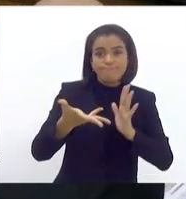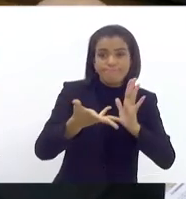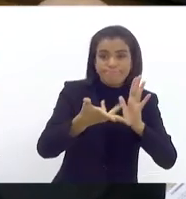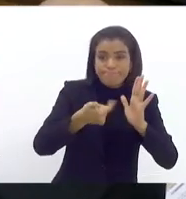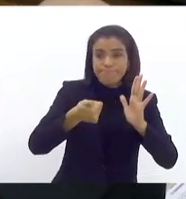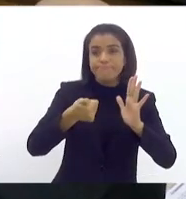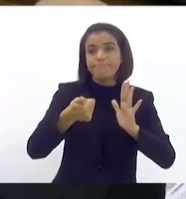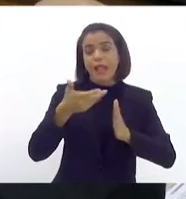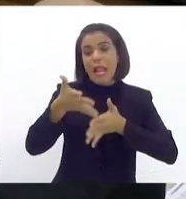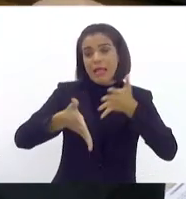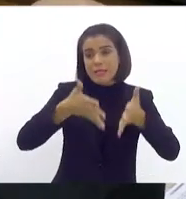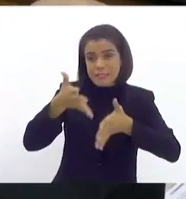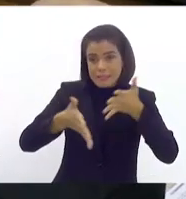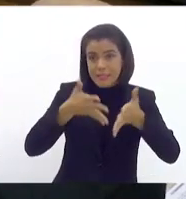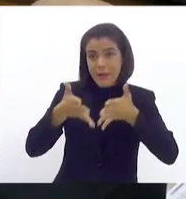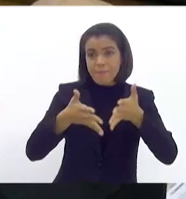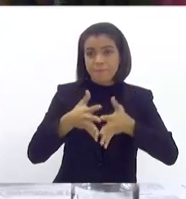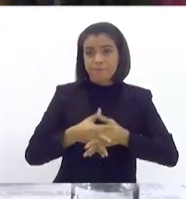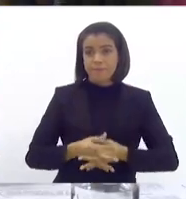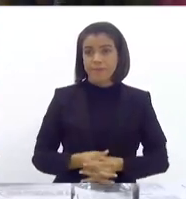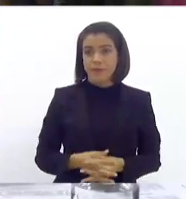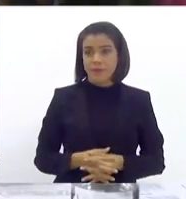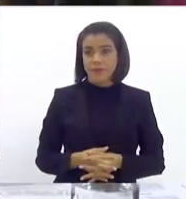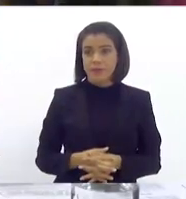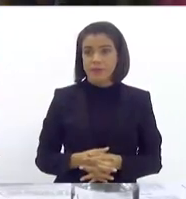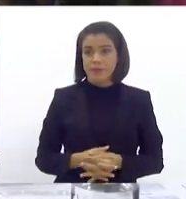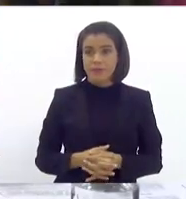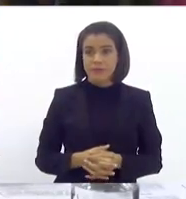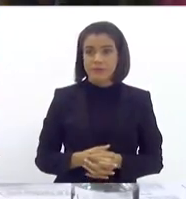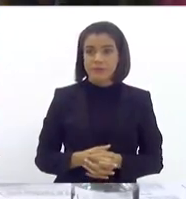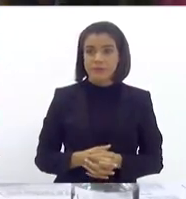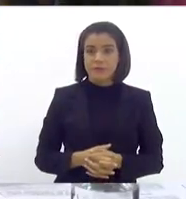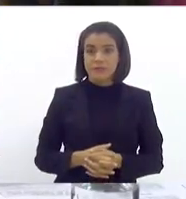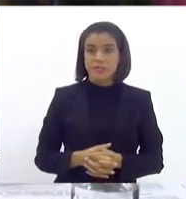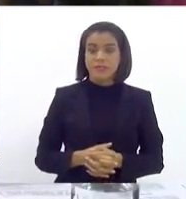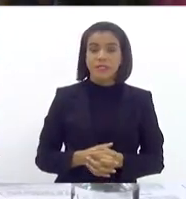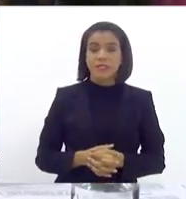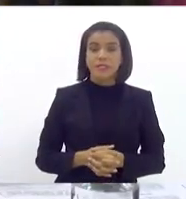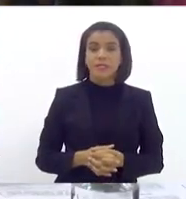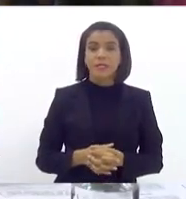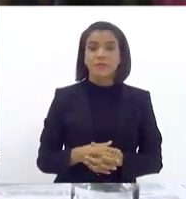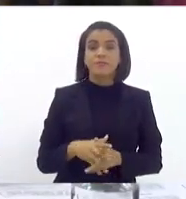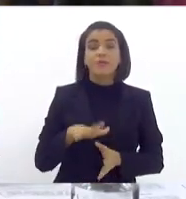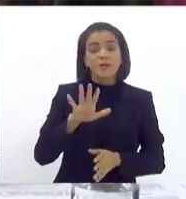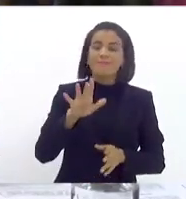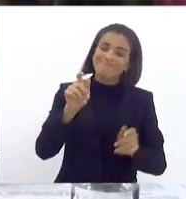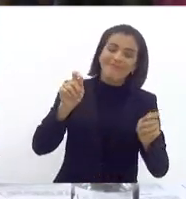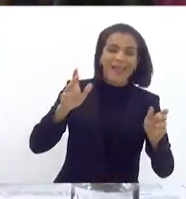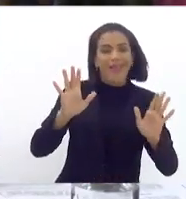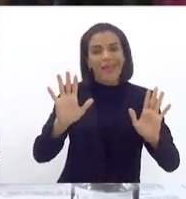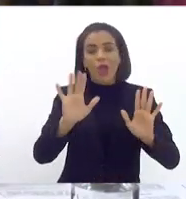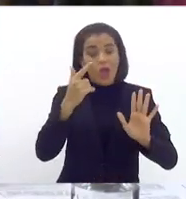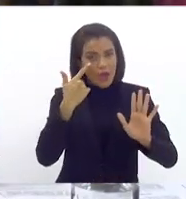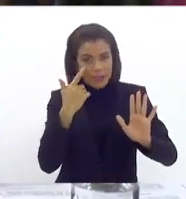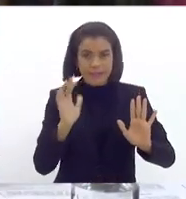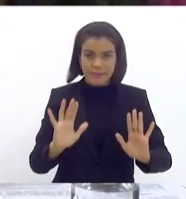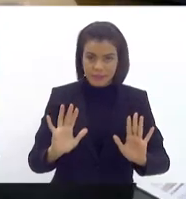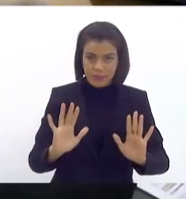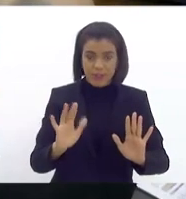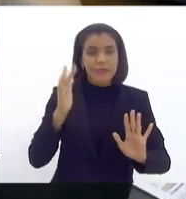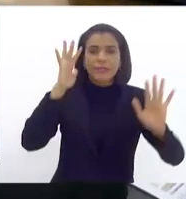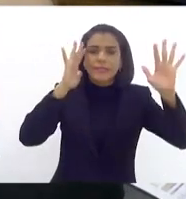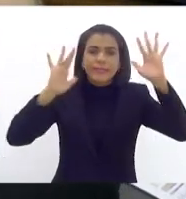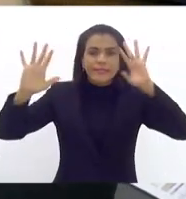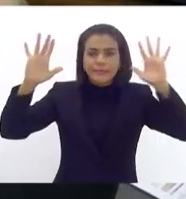alguém a fazer língua de sinais para atender as pessoas. Olha só, as pessoas. É isso que está dizendo no artigo 1º. Pois é, mas olha só.